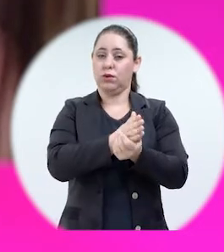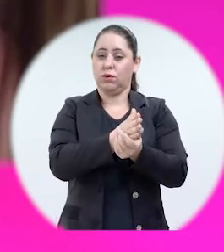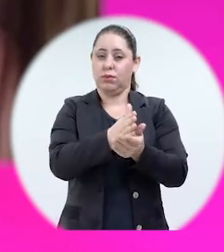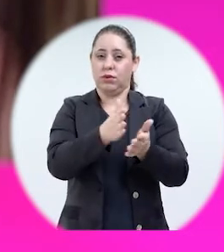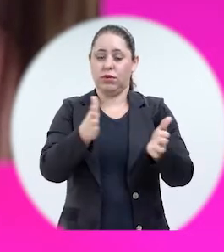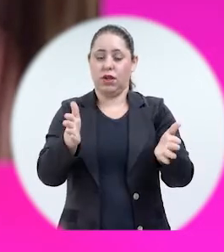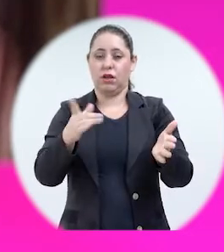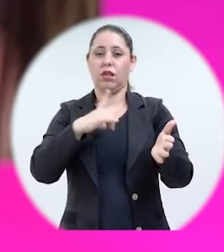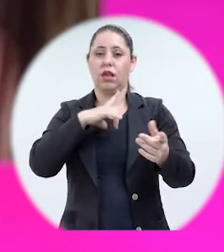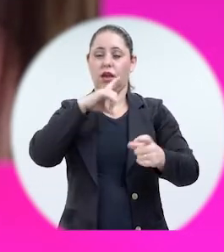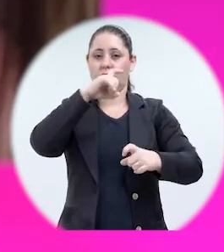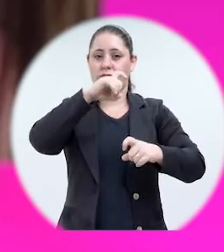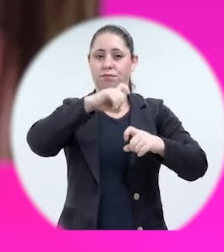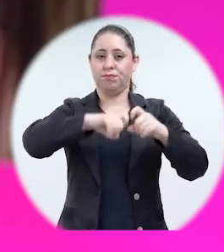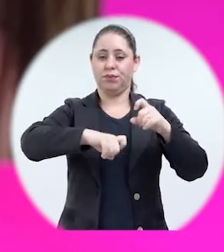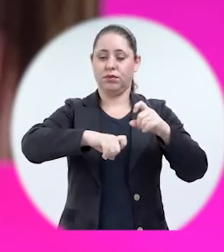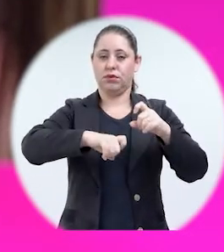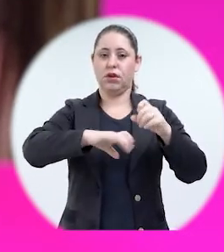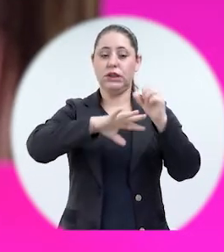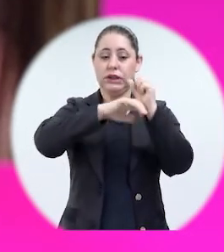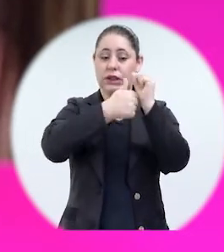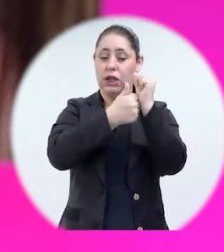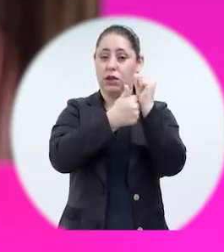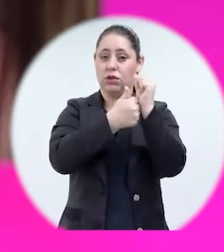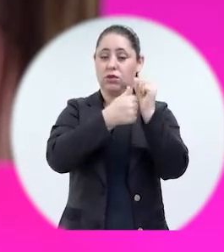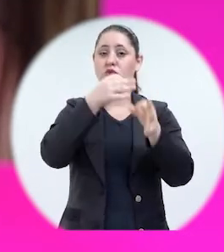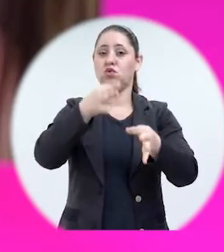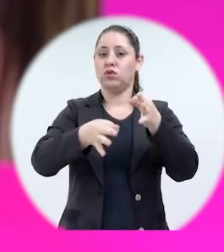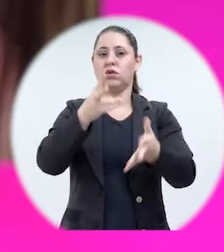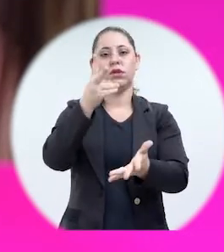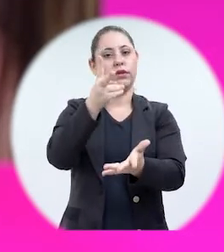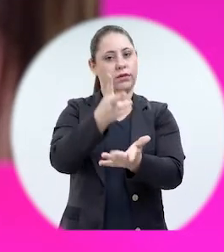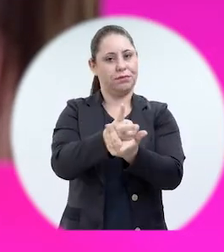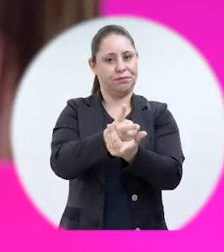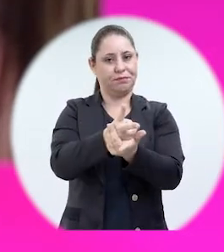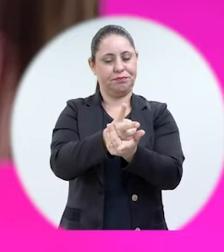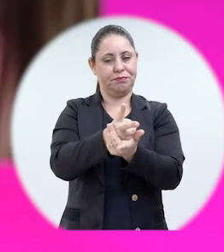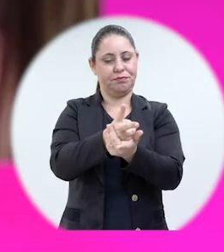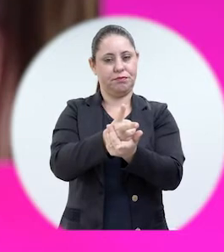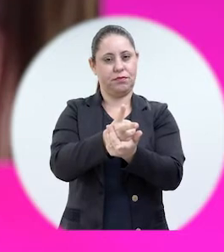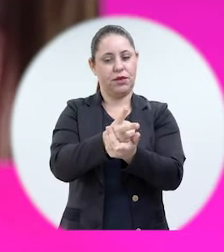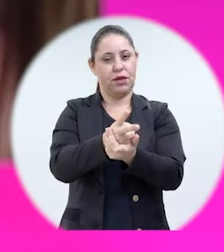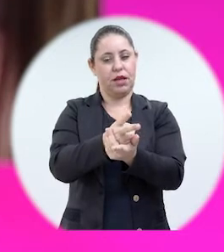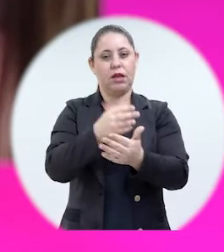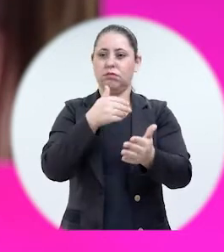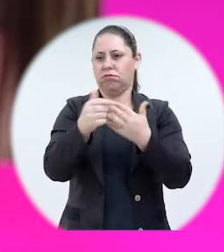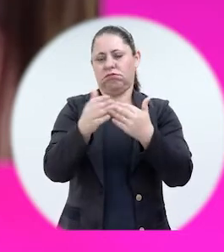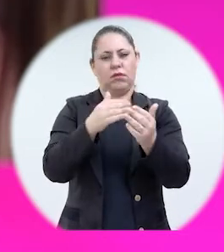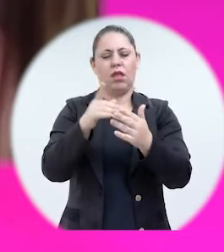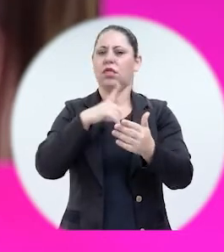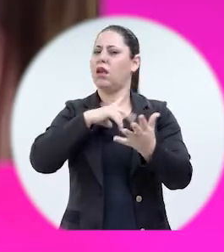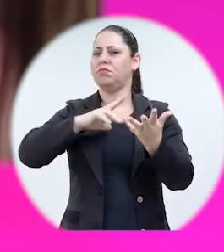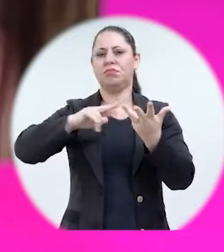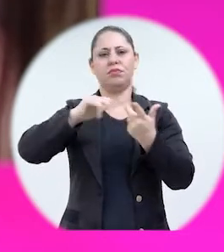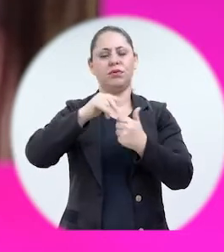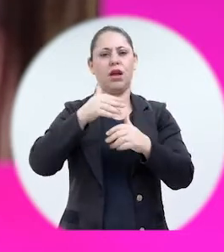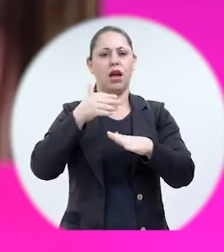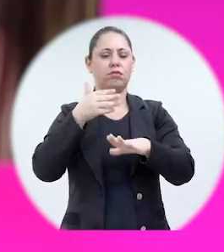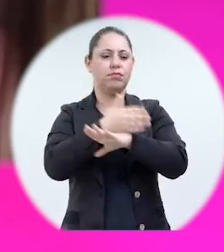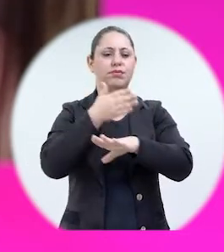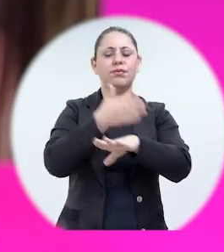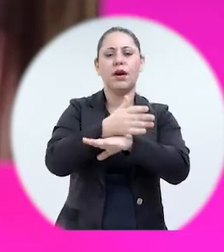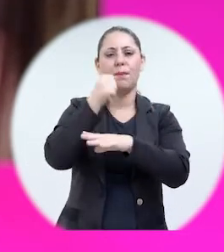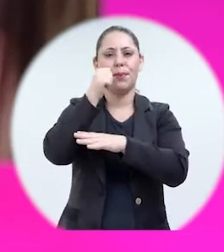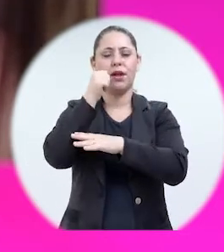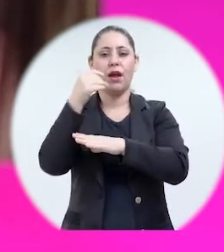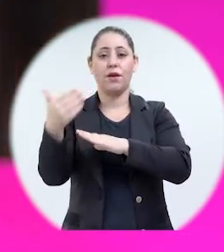processos que envolvem violência sexual, eles tramitam em segredo de justiça sempre. De qualquer forma, existem várias